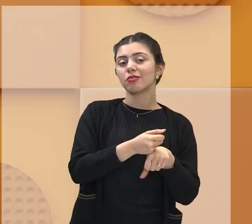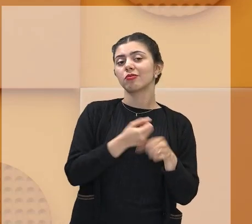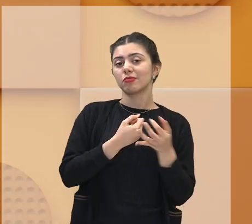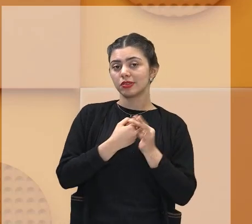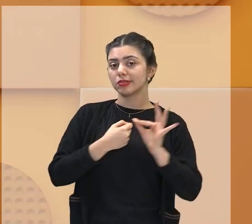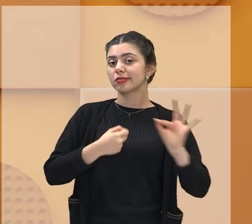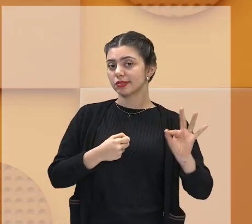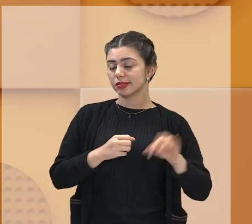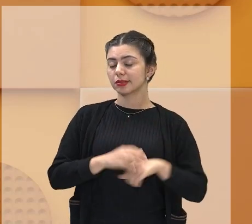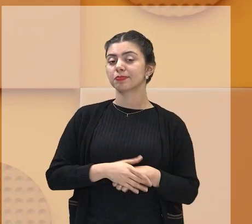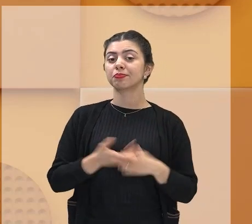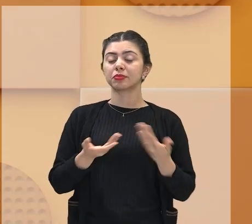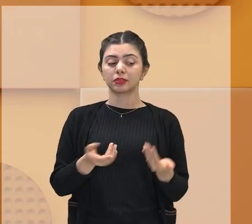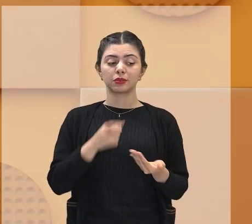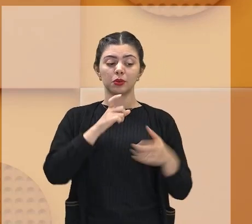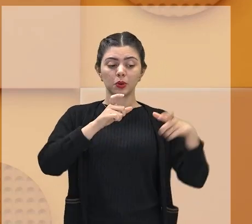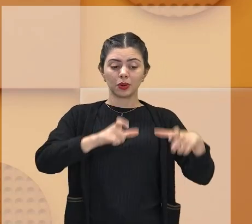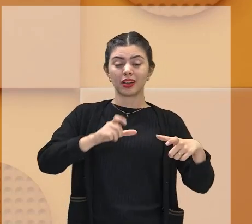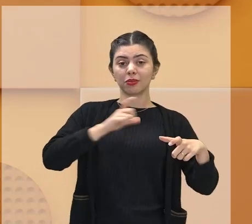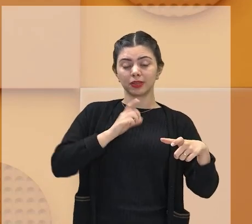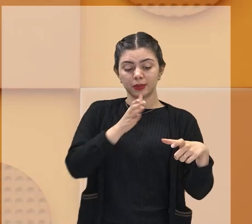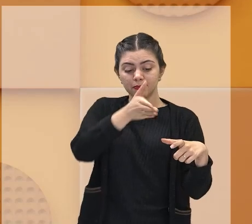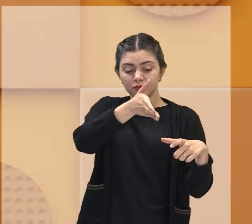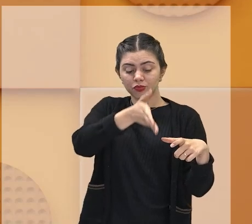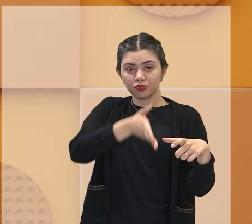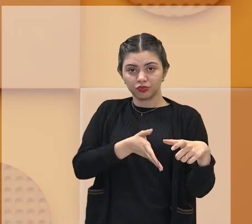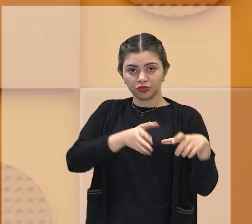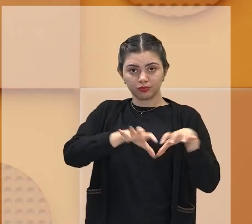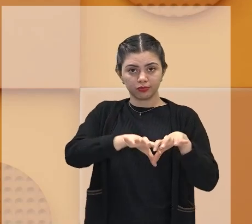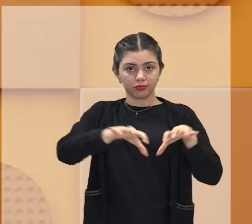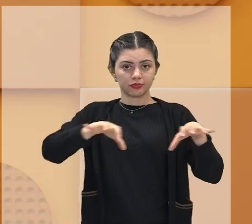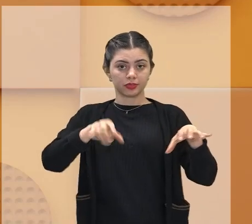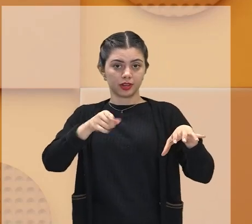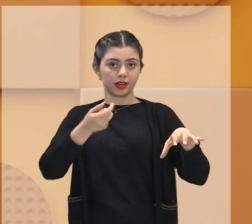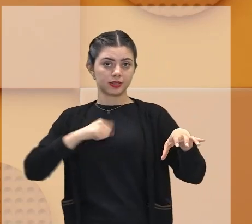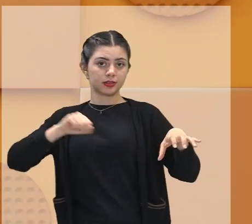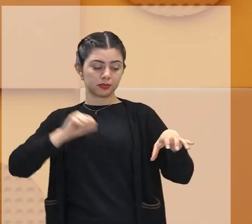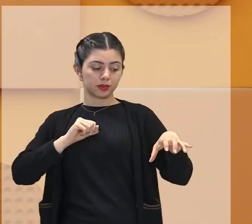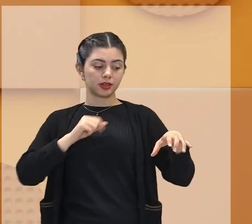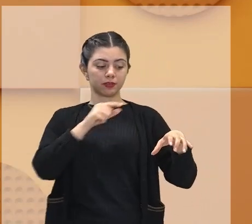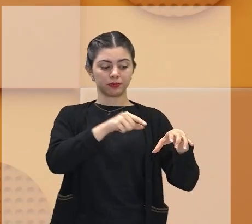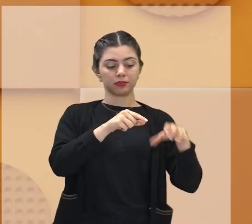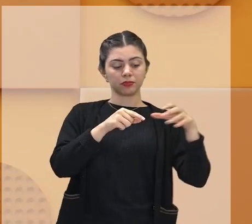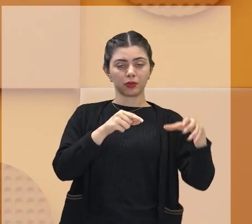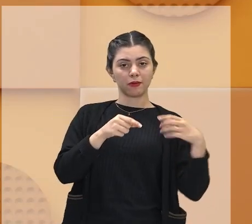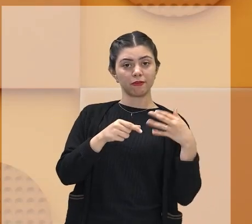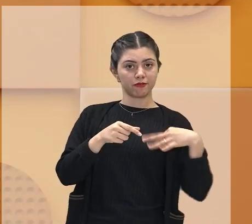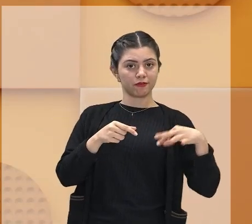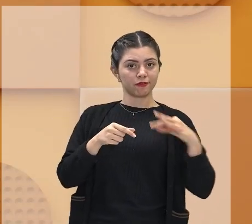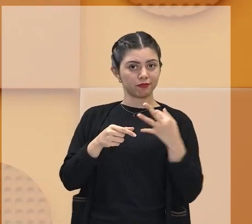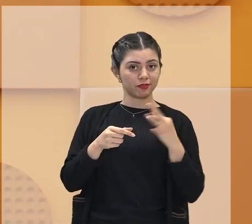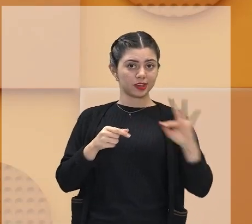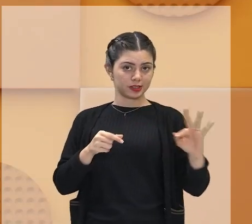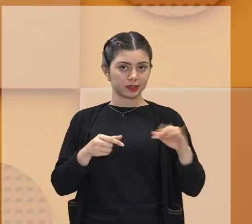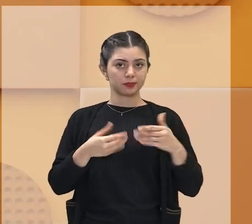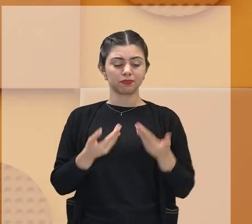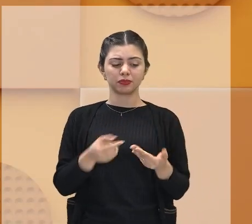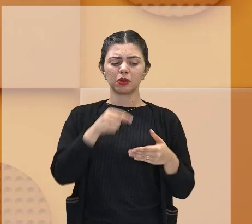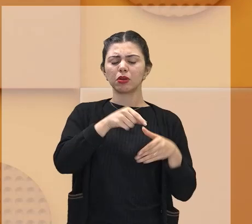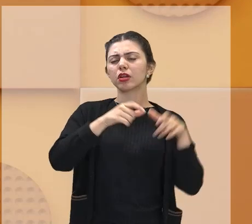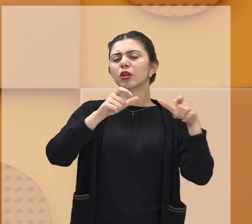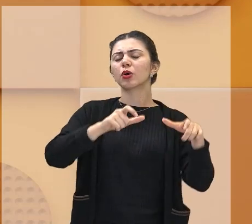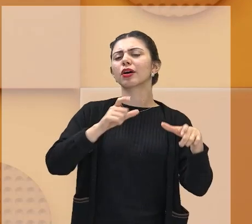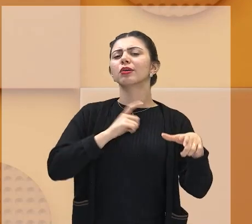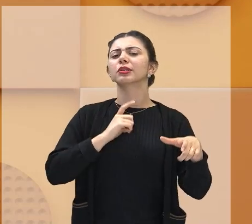território dividido entre França e Espanha e dentro desse território vai